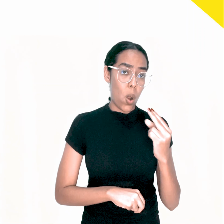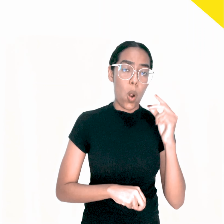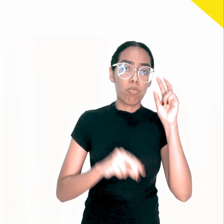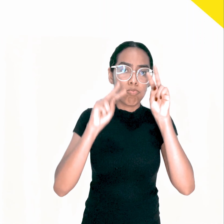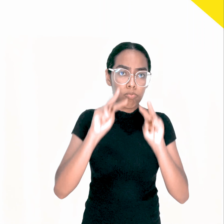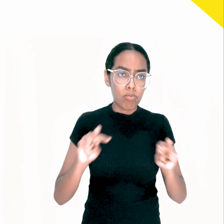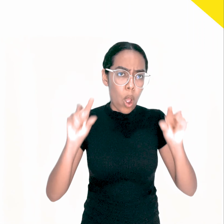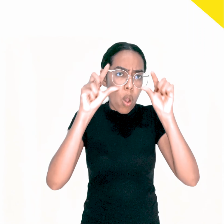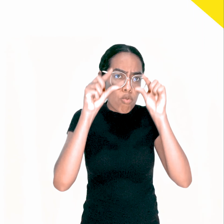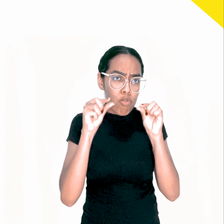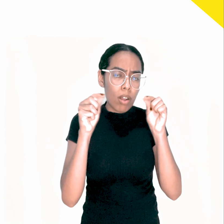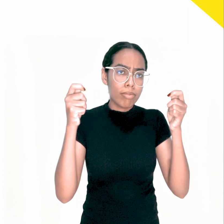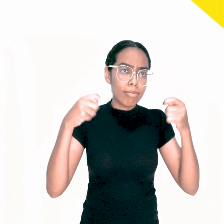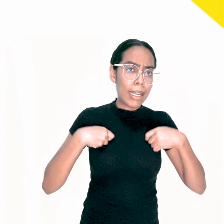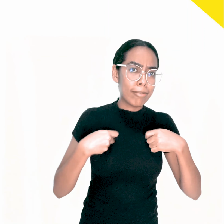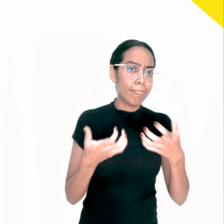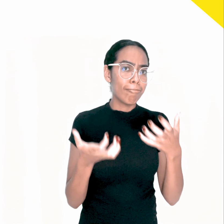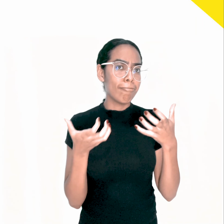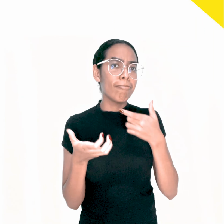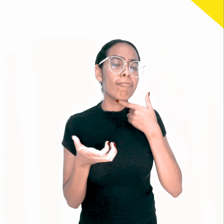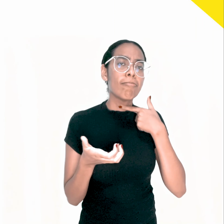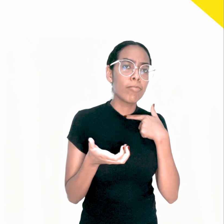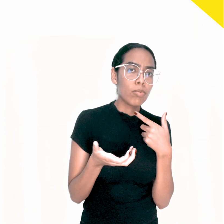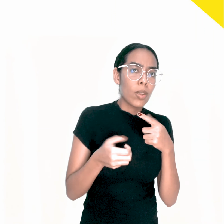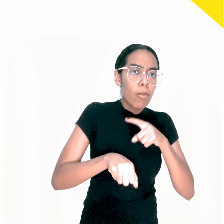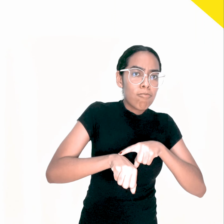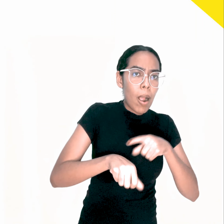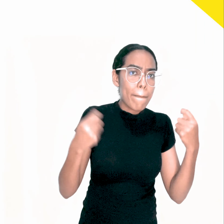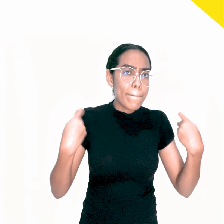achar que deve usar no momento em que achar necessário